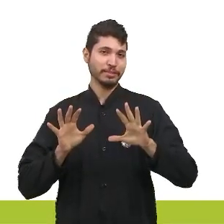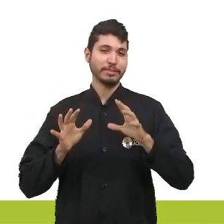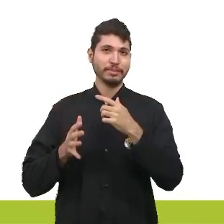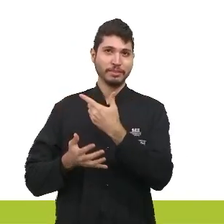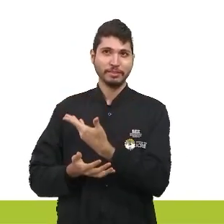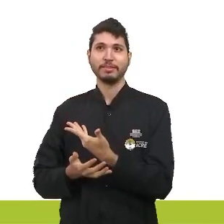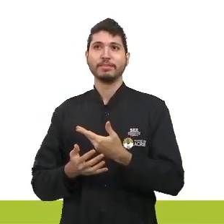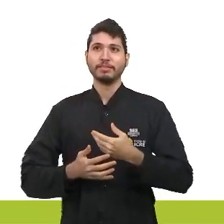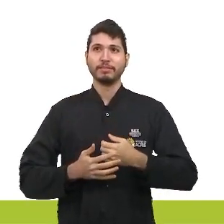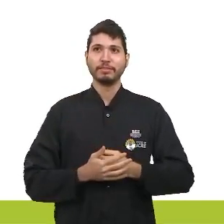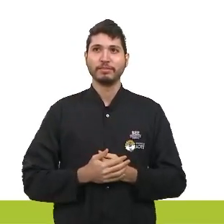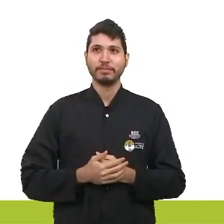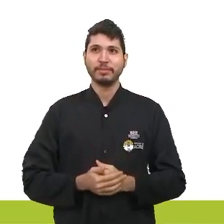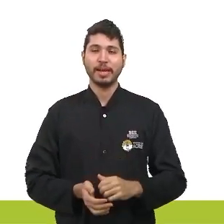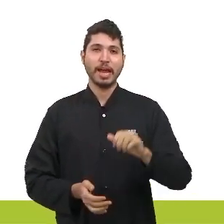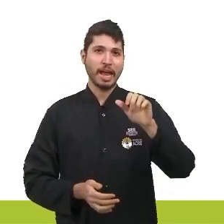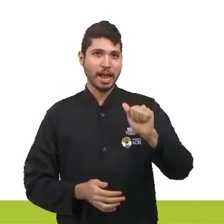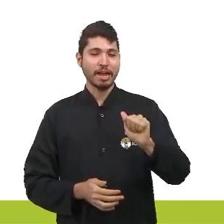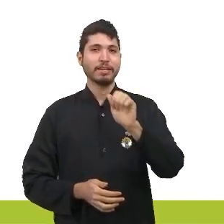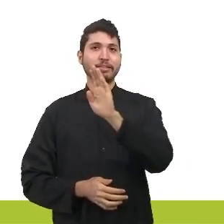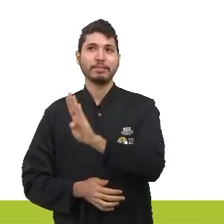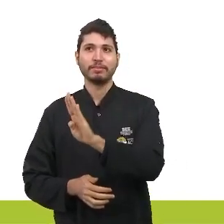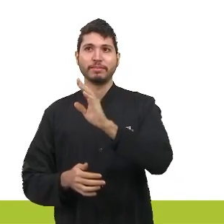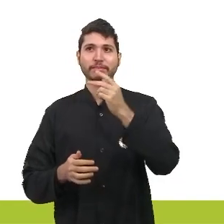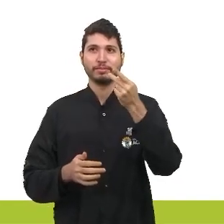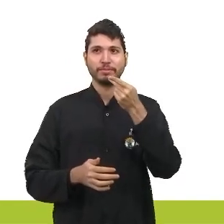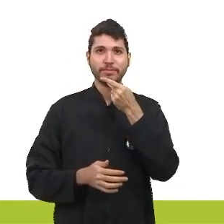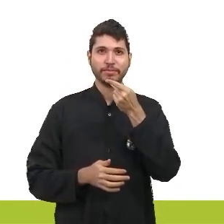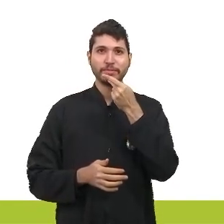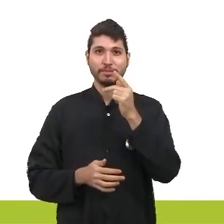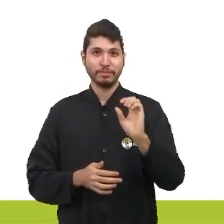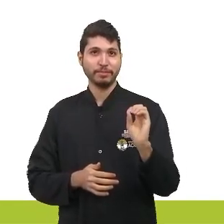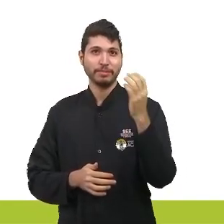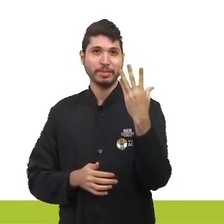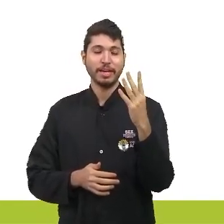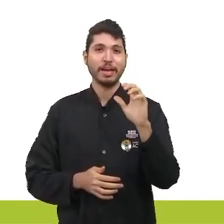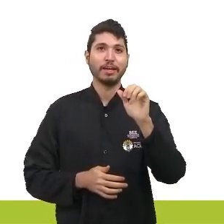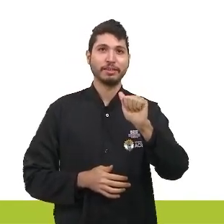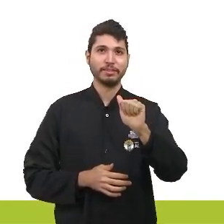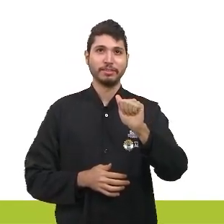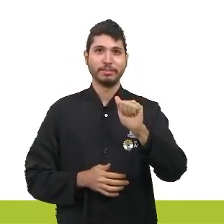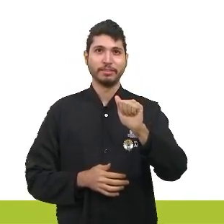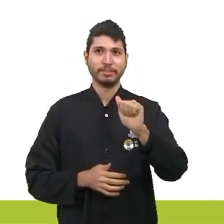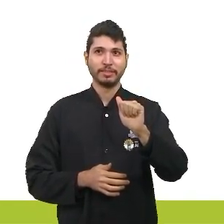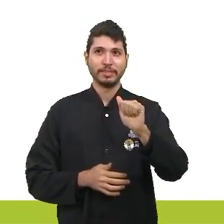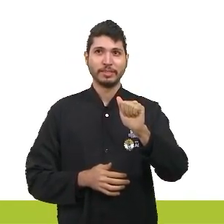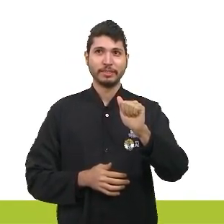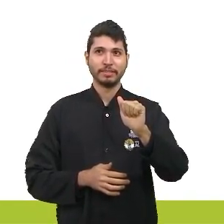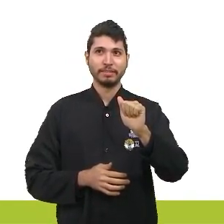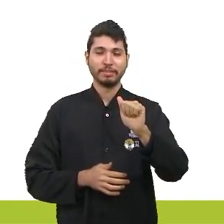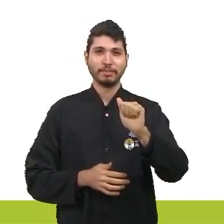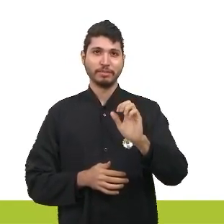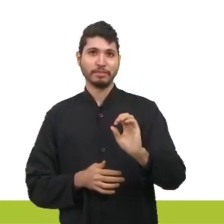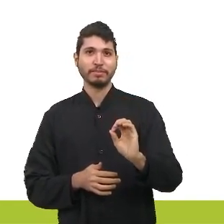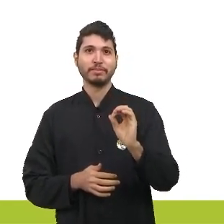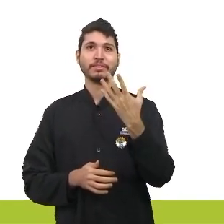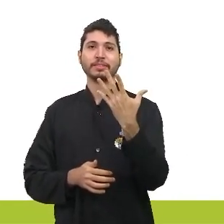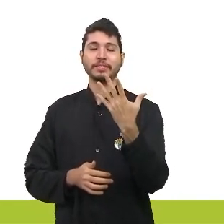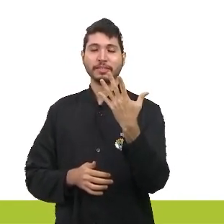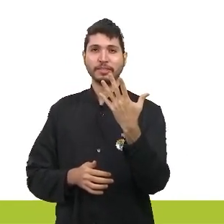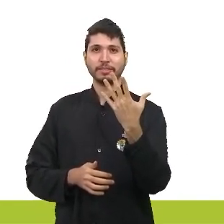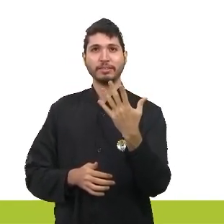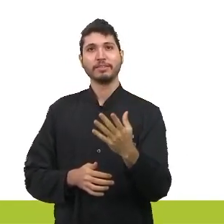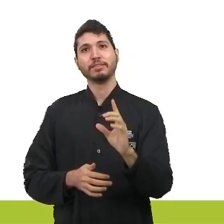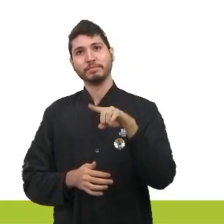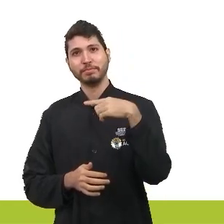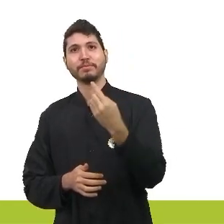dois eventos A e B, a probabilidade de ocorrer A, condicionada à ocorrência de B,